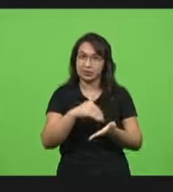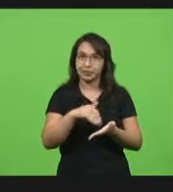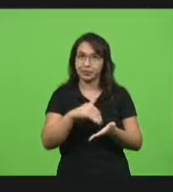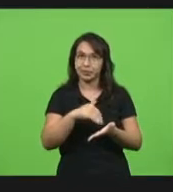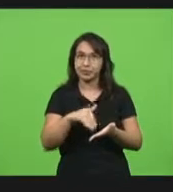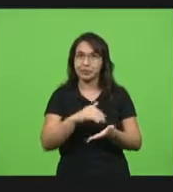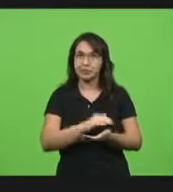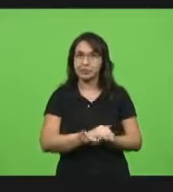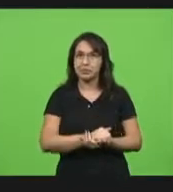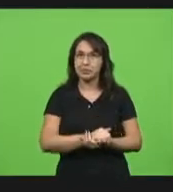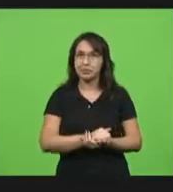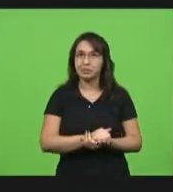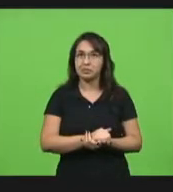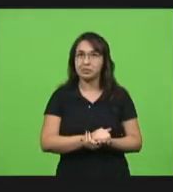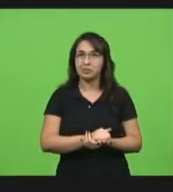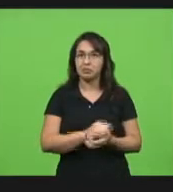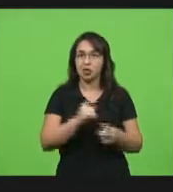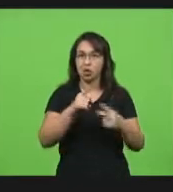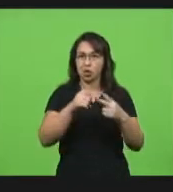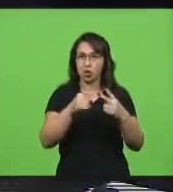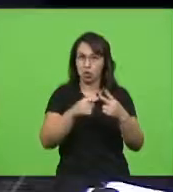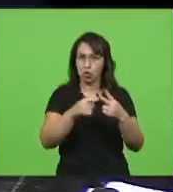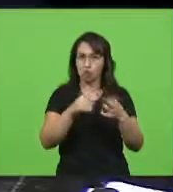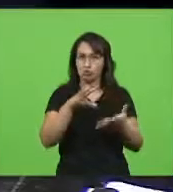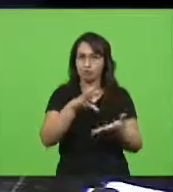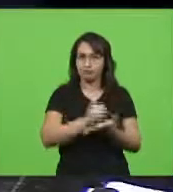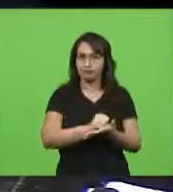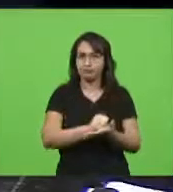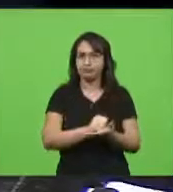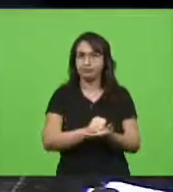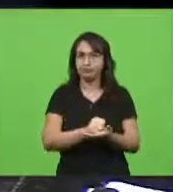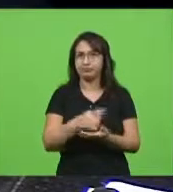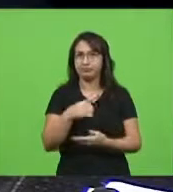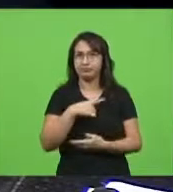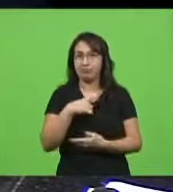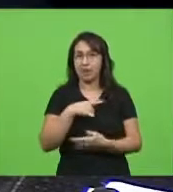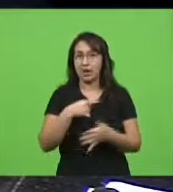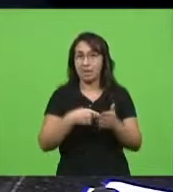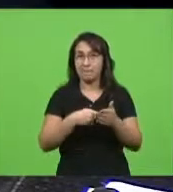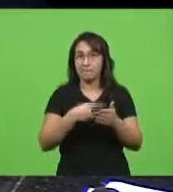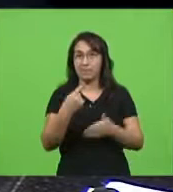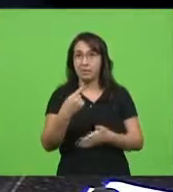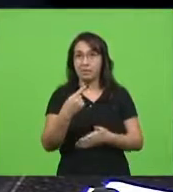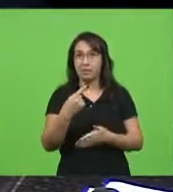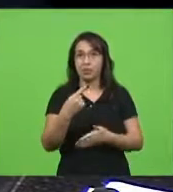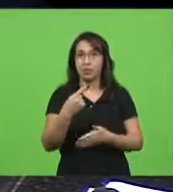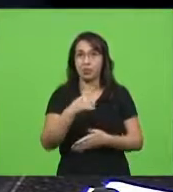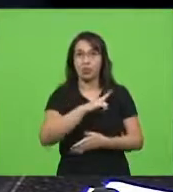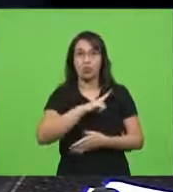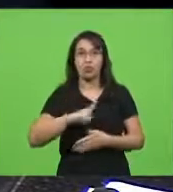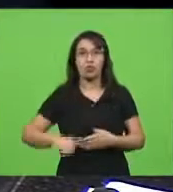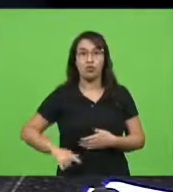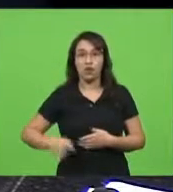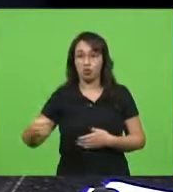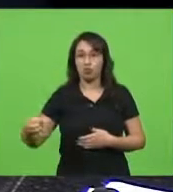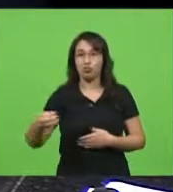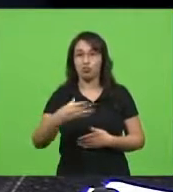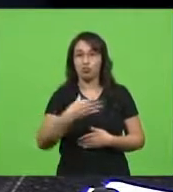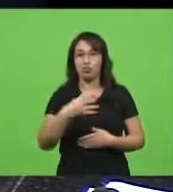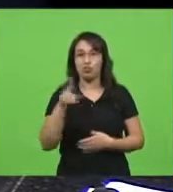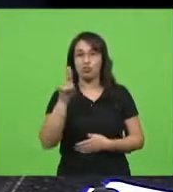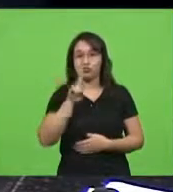Quero refazer 2 registros aqui. Primeiro, que o governo adotou um novo formato de nomeação